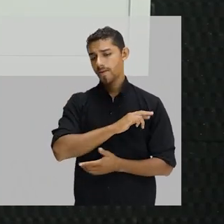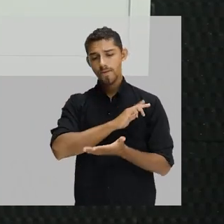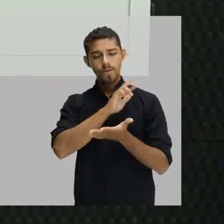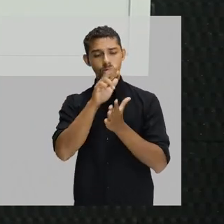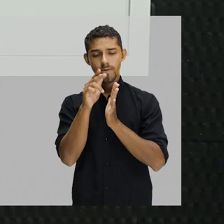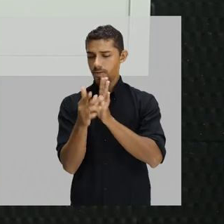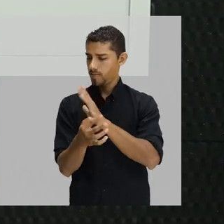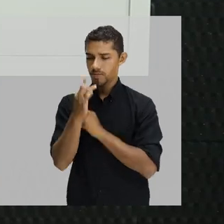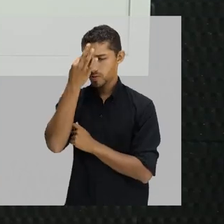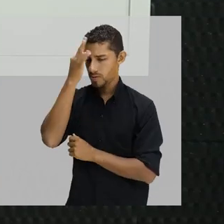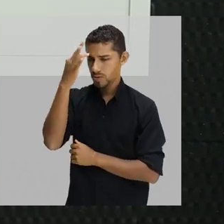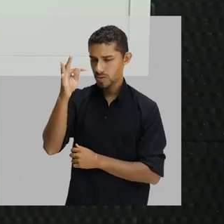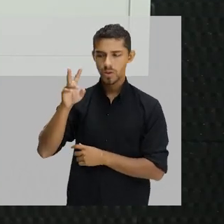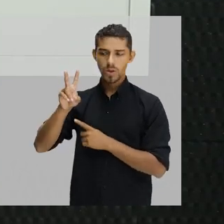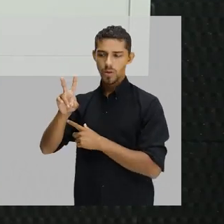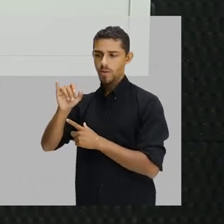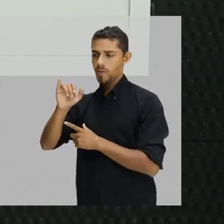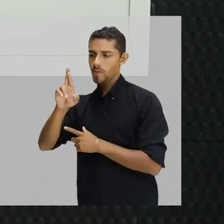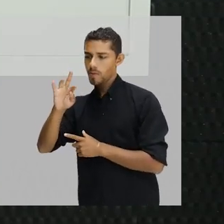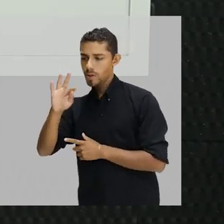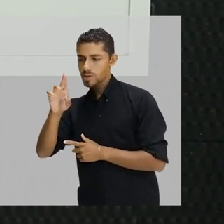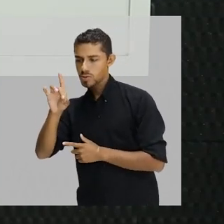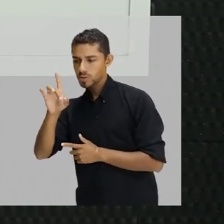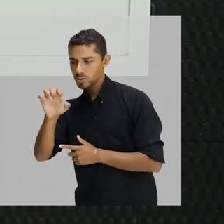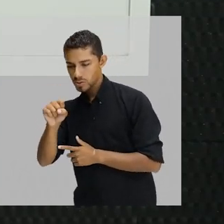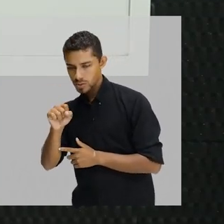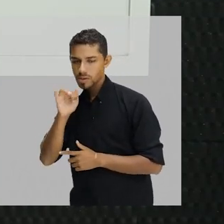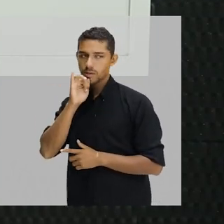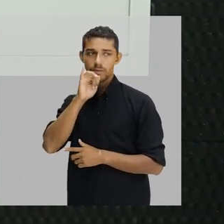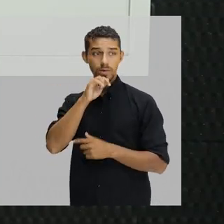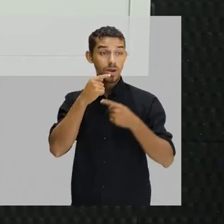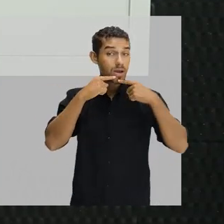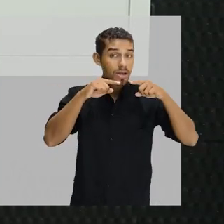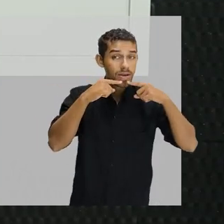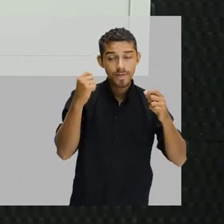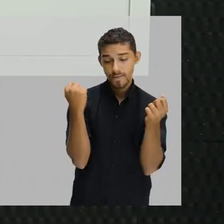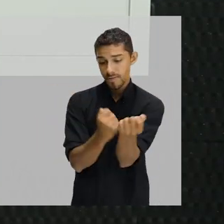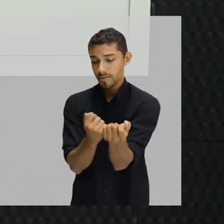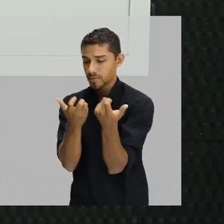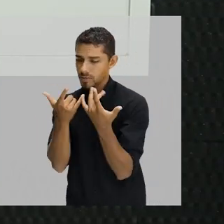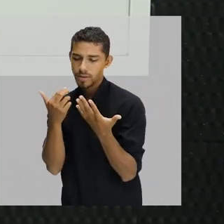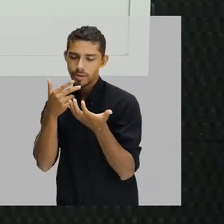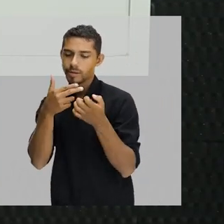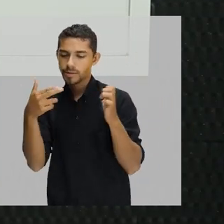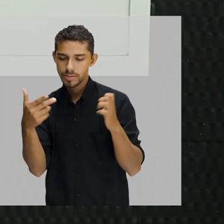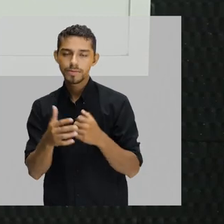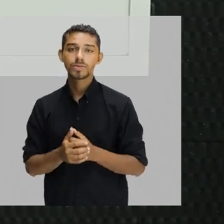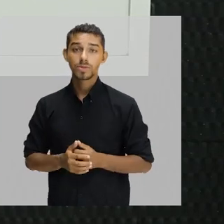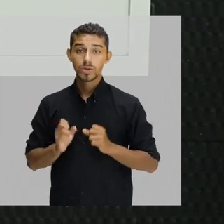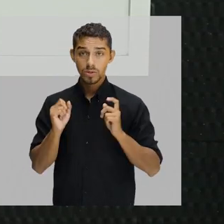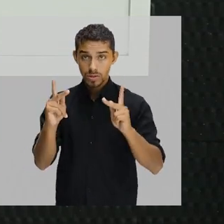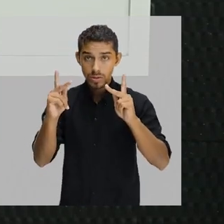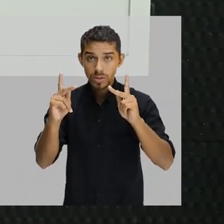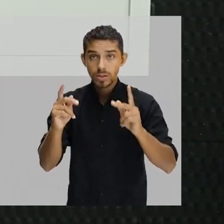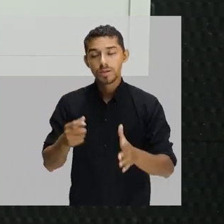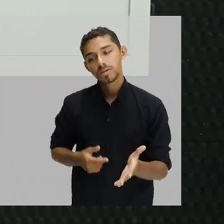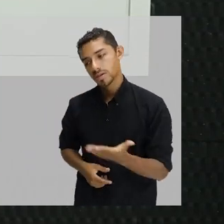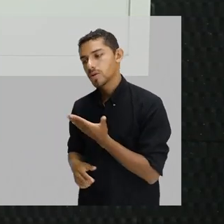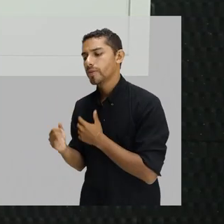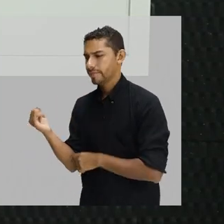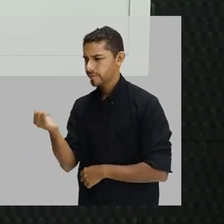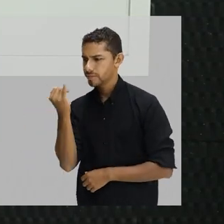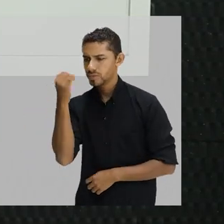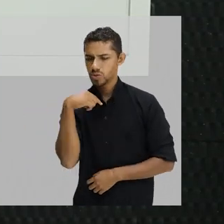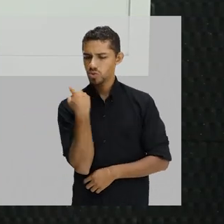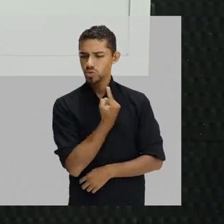teorias éticas sobre as virtudes, utilizando valores, criticando vícios e aí etc. Tá? Então, é importante que